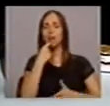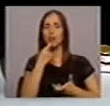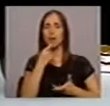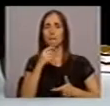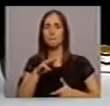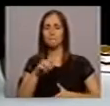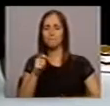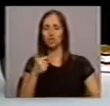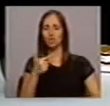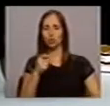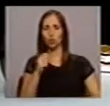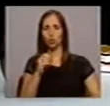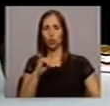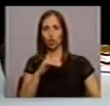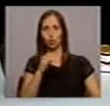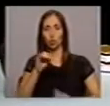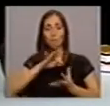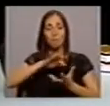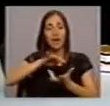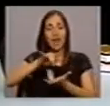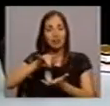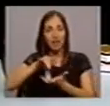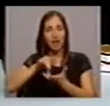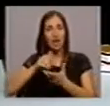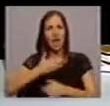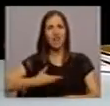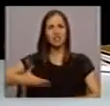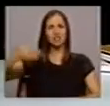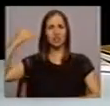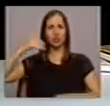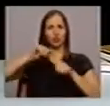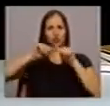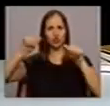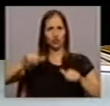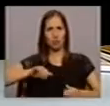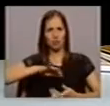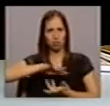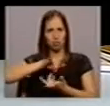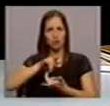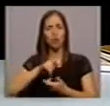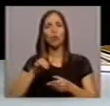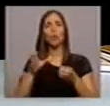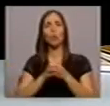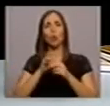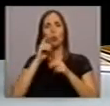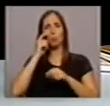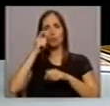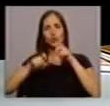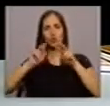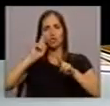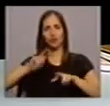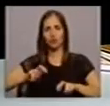os pedaços rochosos mais antigos que existem no Sistema Solar. E então, o que fez um grupo de investigadores do Laboratório Nacional de Lawrence